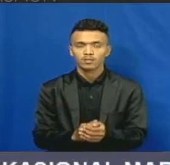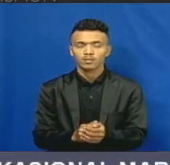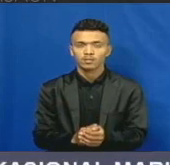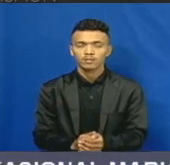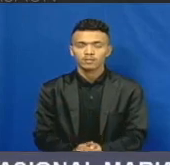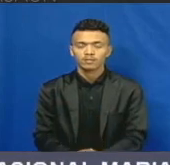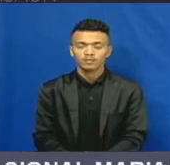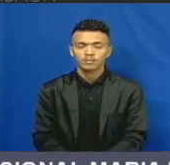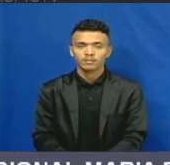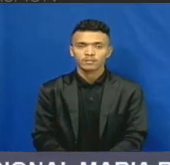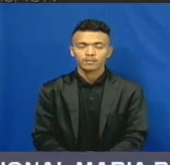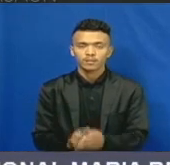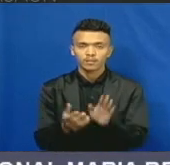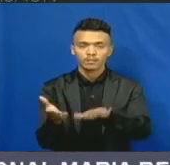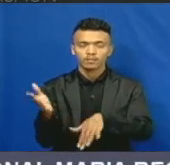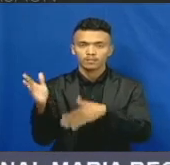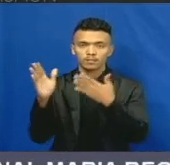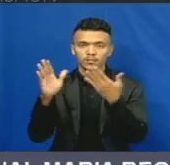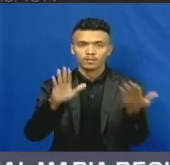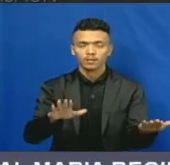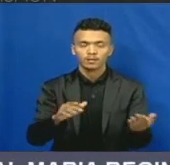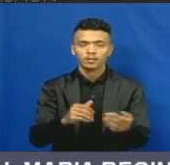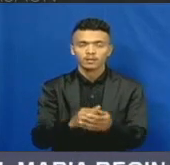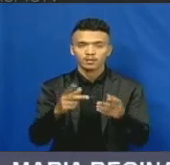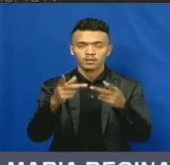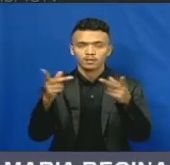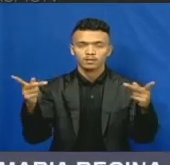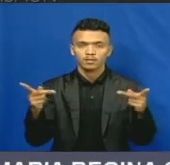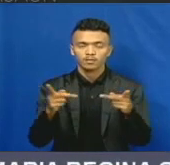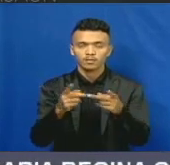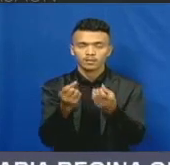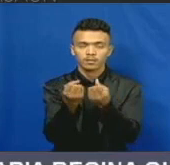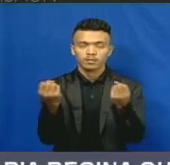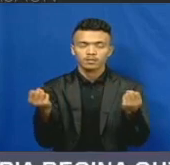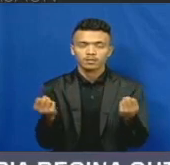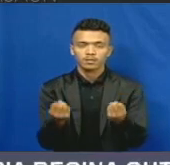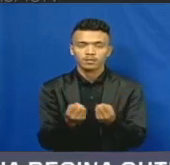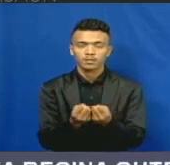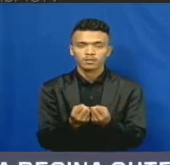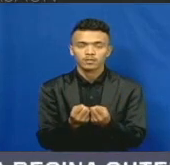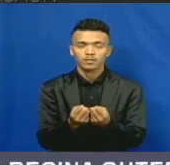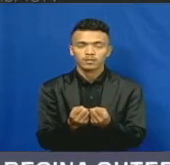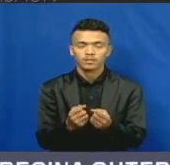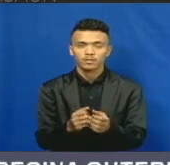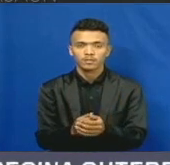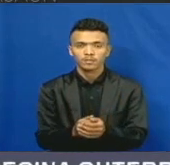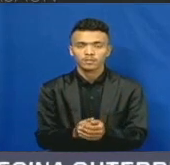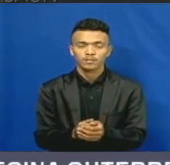Besikuli, saudoso Lacone Vida e a campo guerrilha Sukunareka Fatim